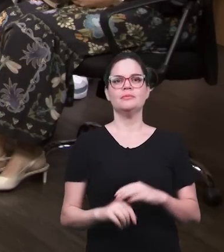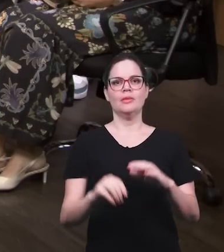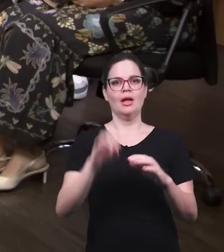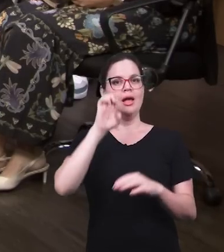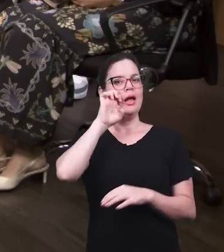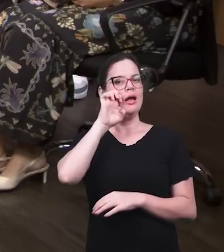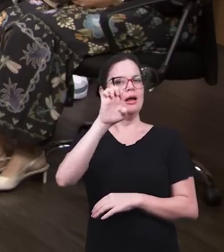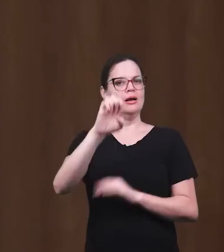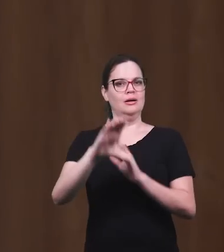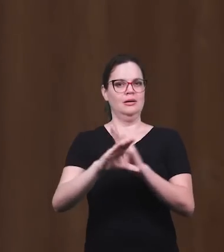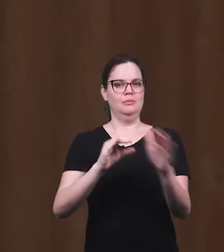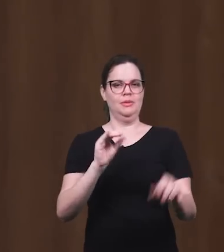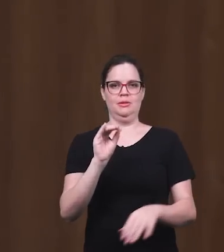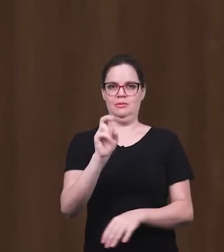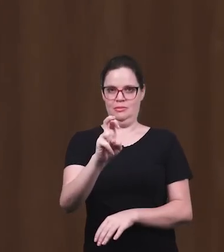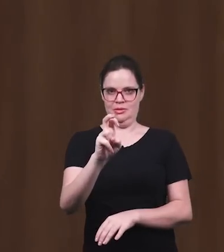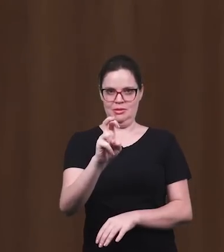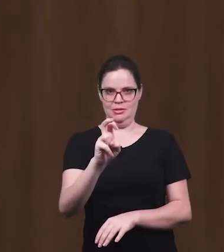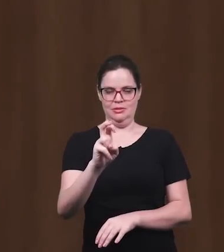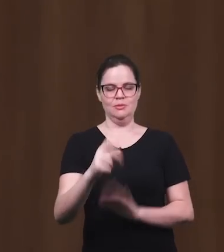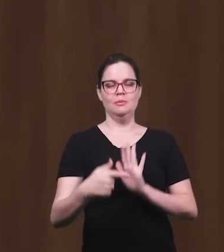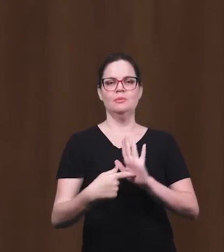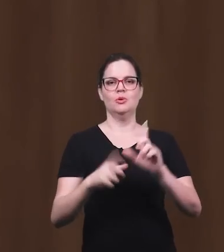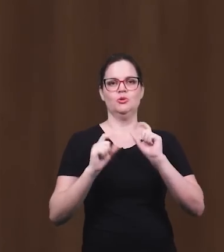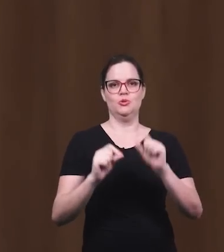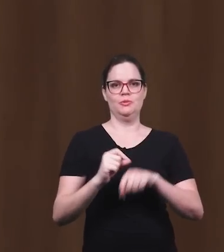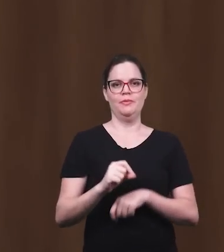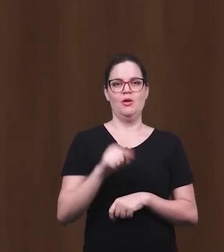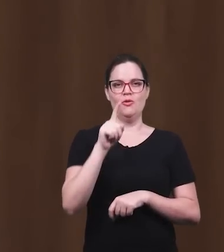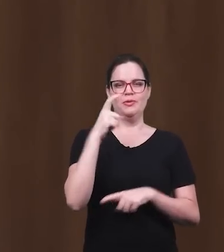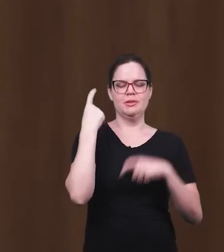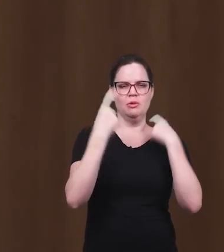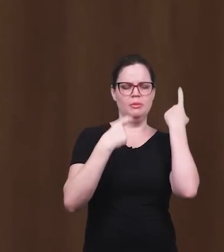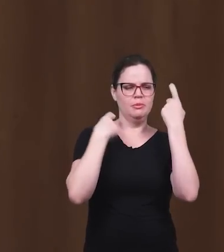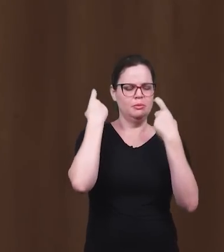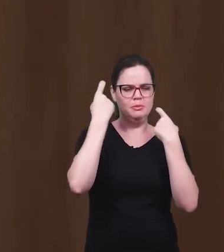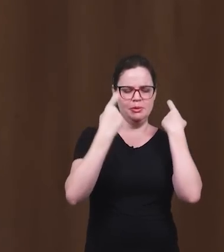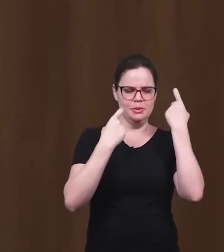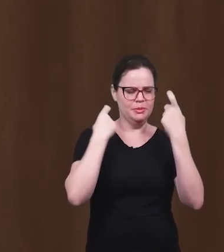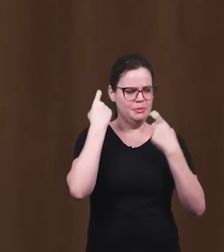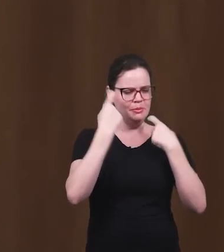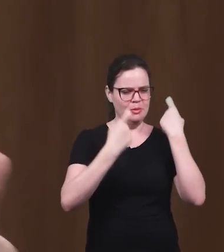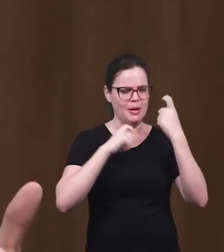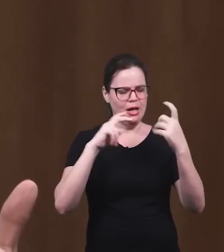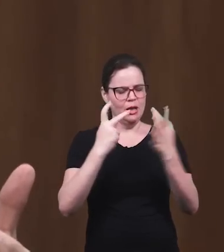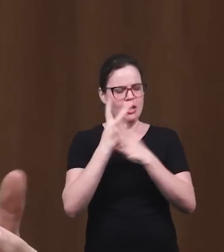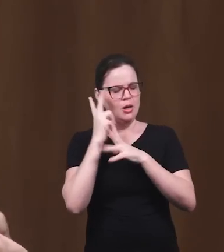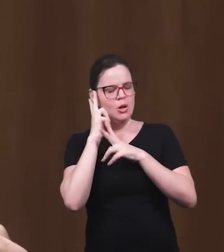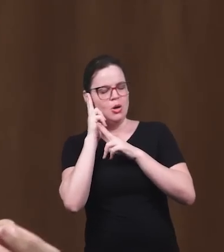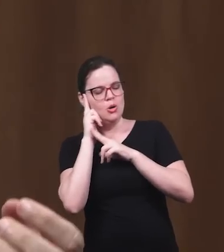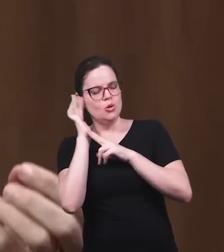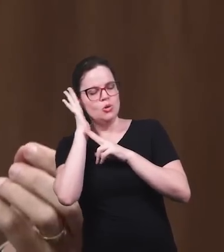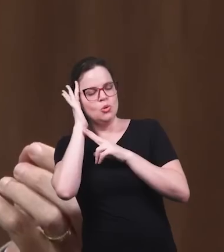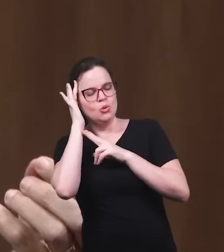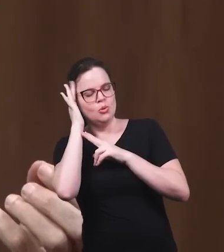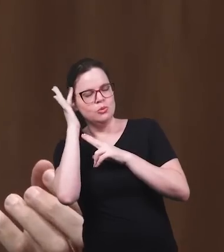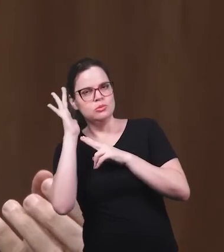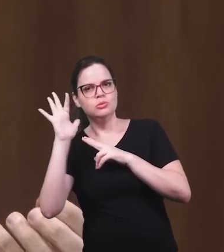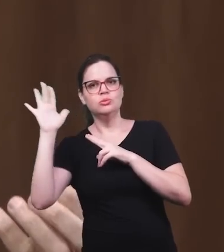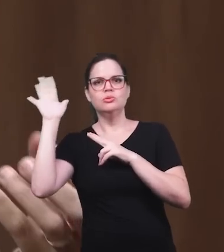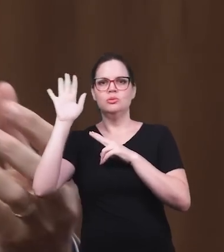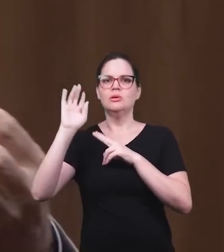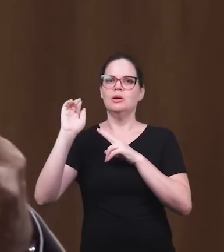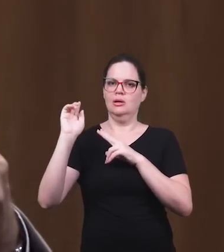capítulo 5, diz o seguinte, que das muitas preocupações vêm os sonhos. Em outra versão diz assim, das